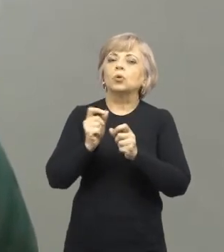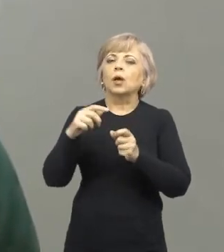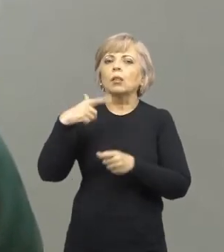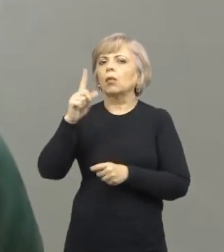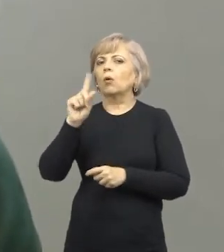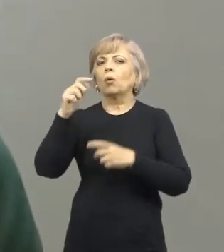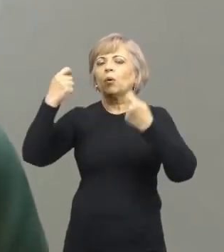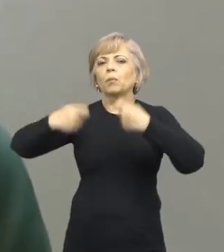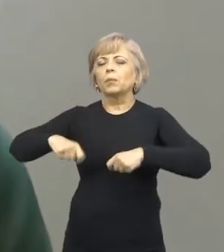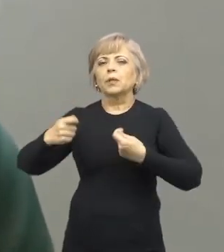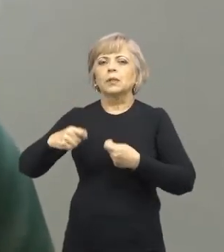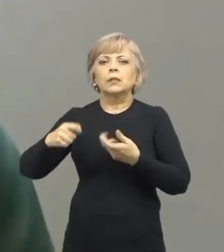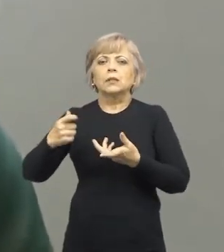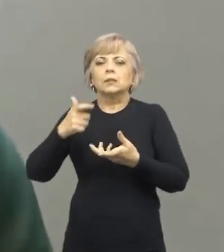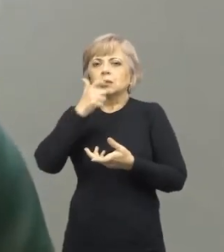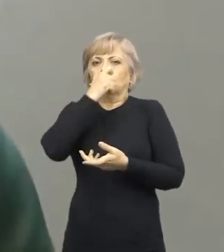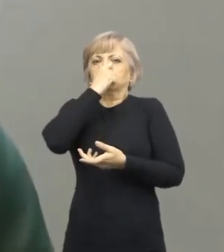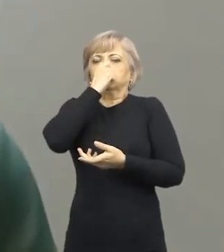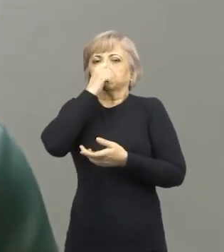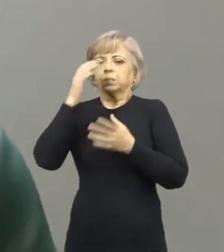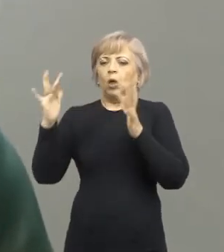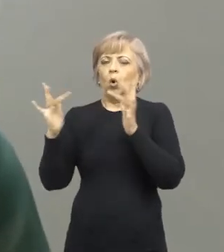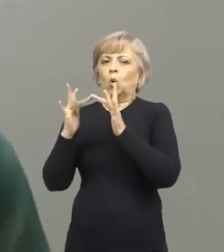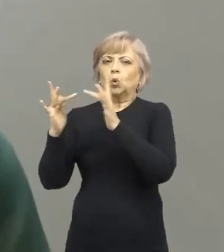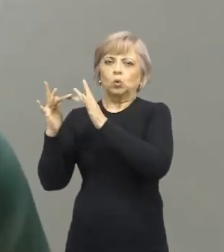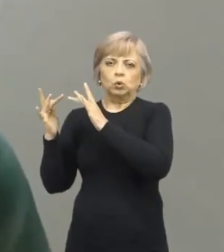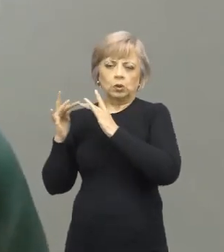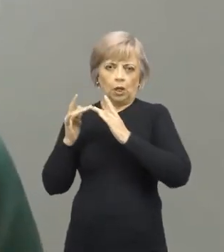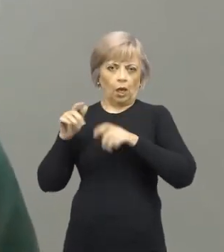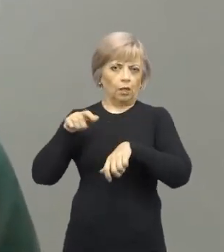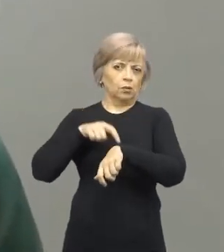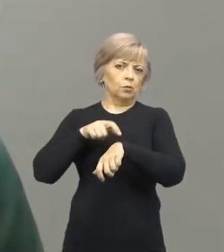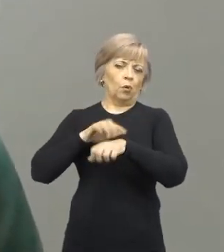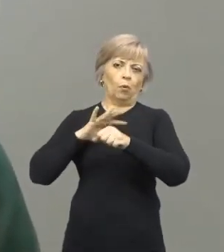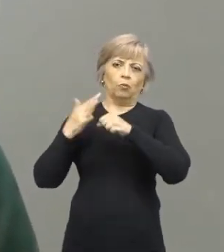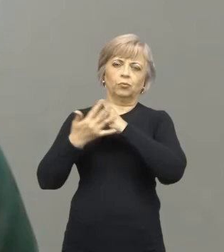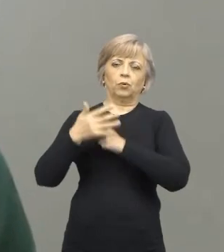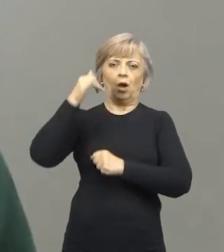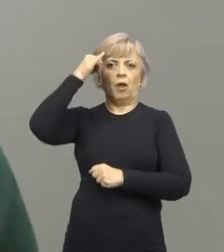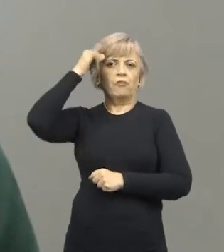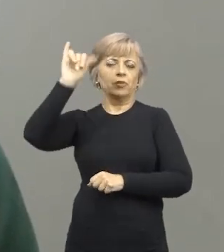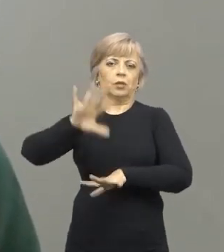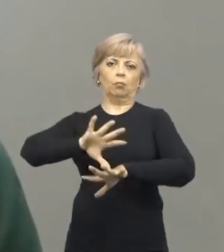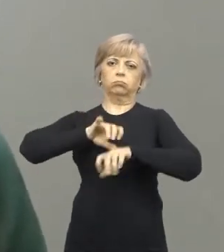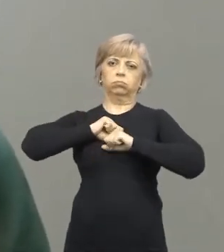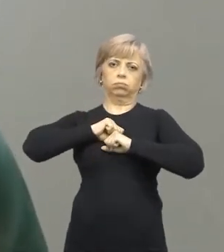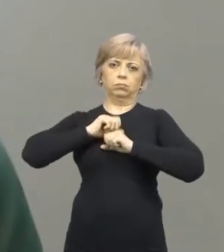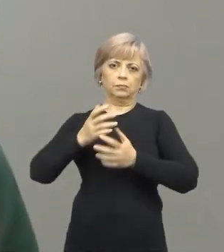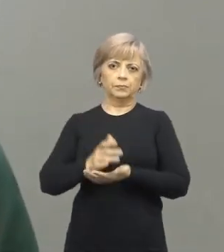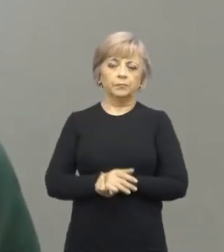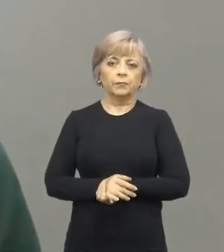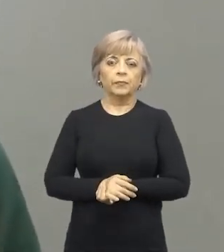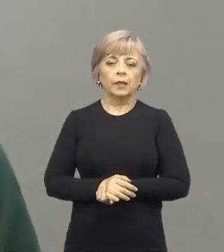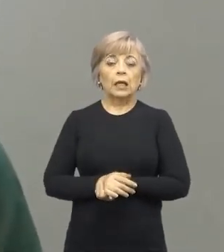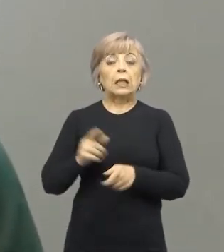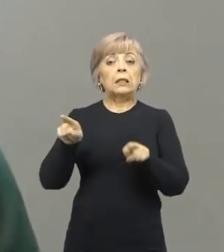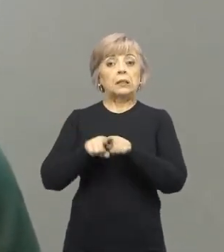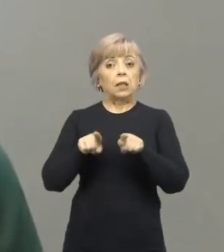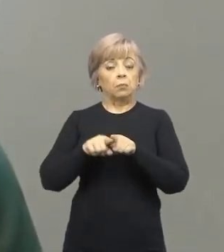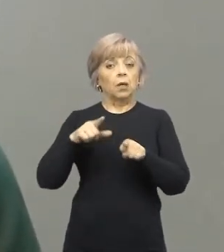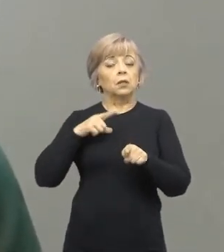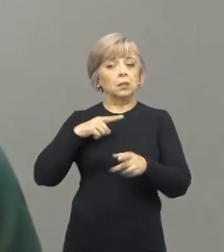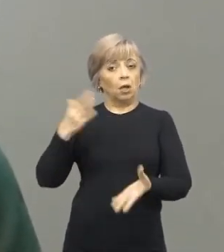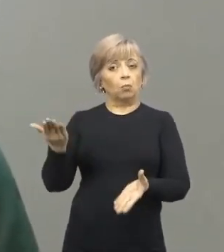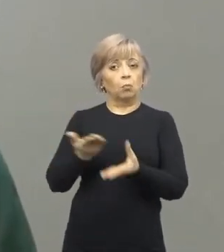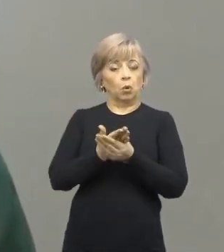ao cidadão comum e aos policiais civis e militares, para evitar, inclusive, contaminação. Também ingressamos com uma ação